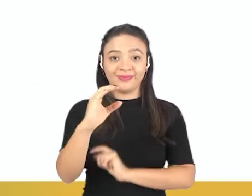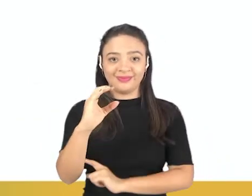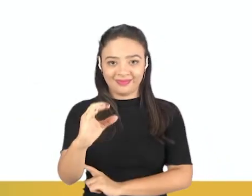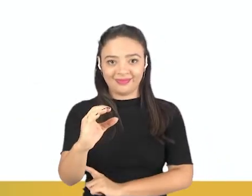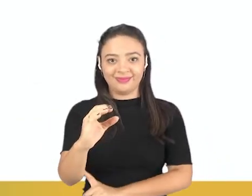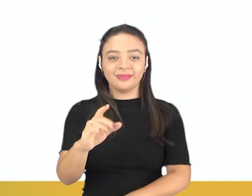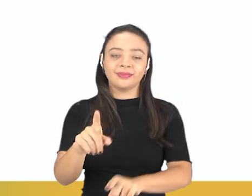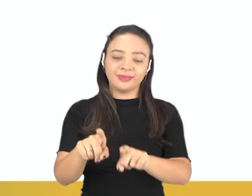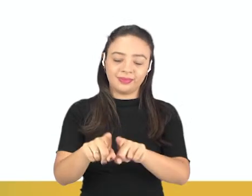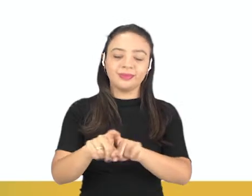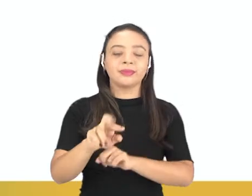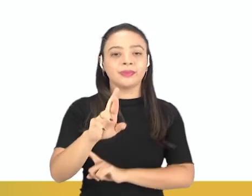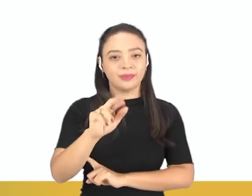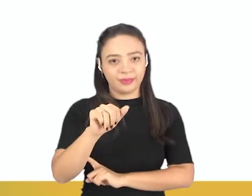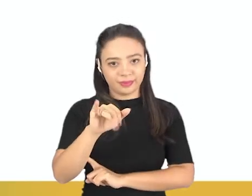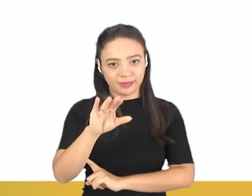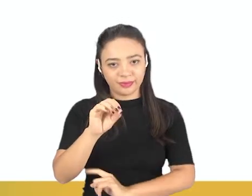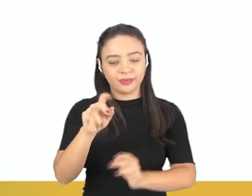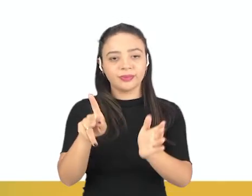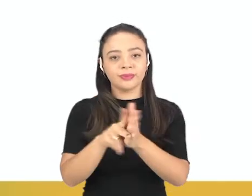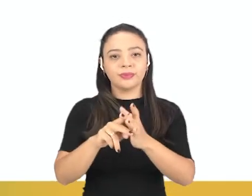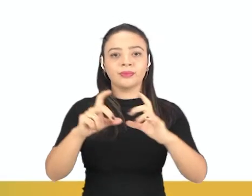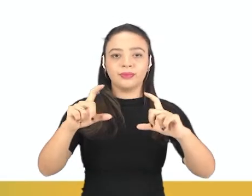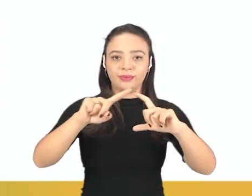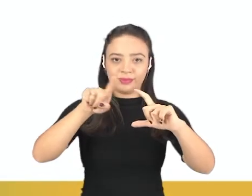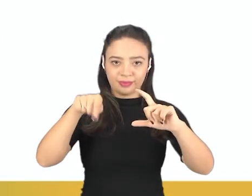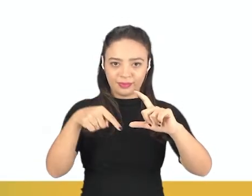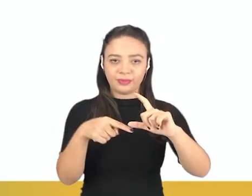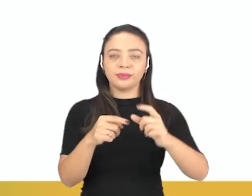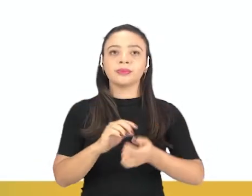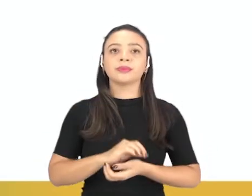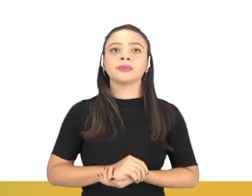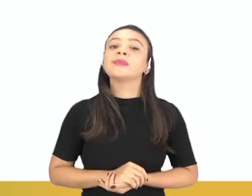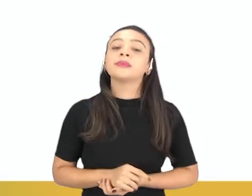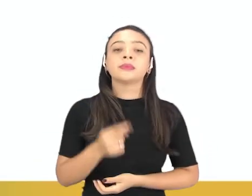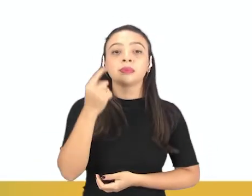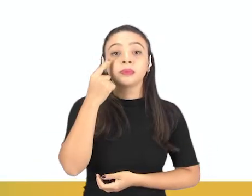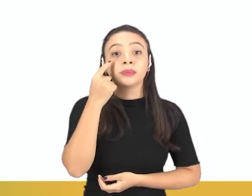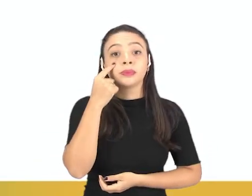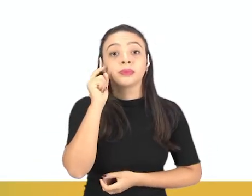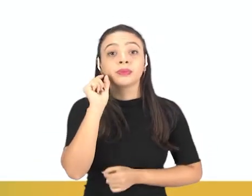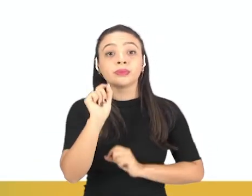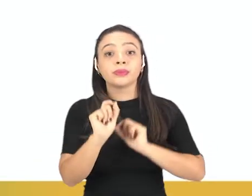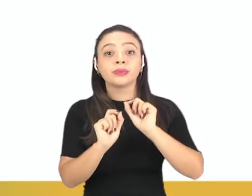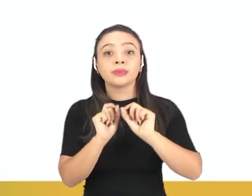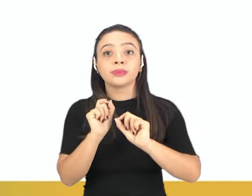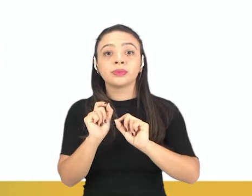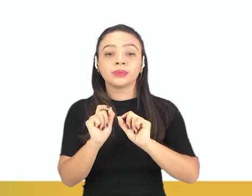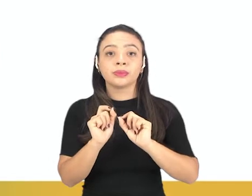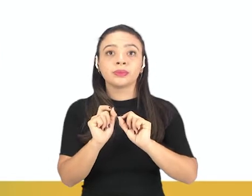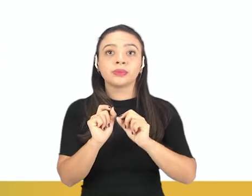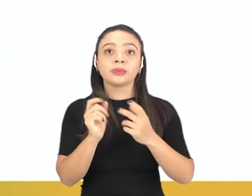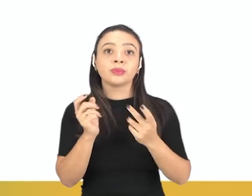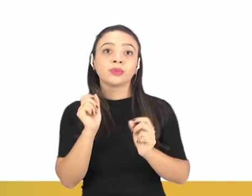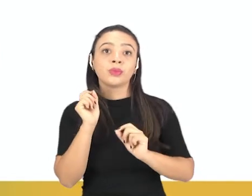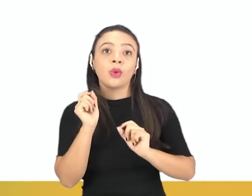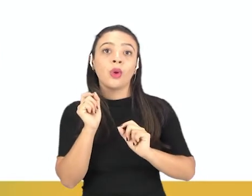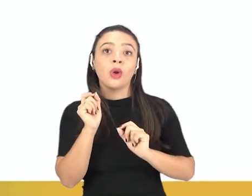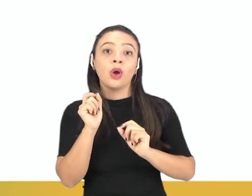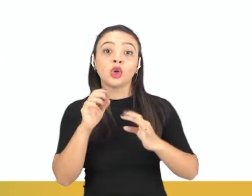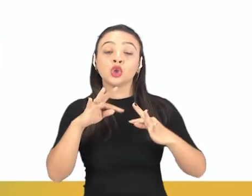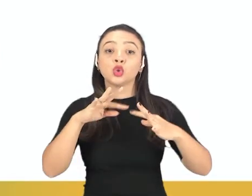é medida de raio da circunferência e observe então como é a gente